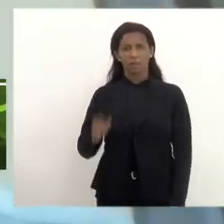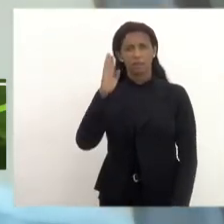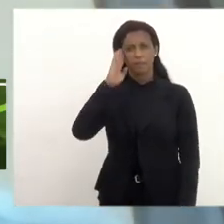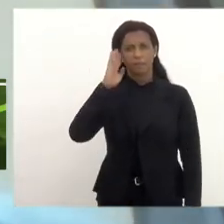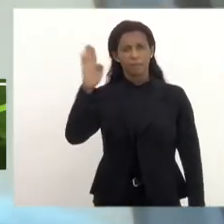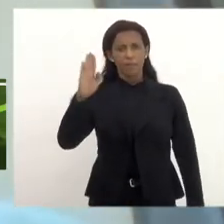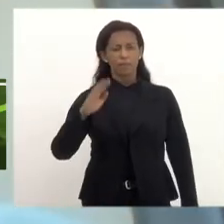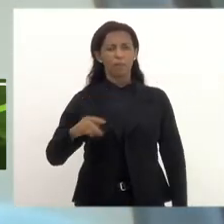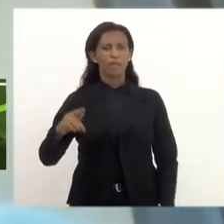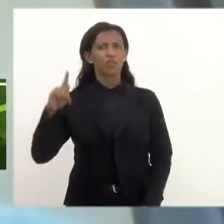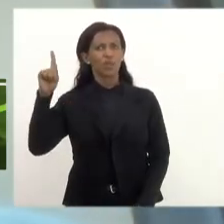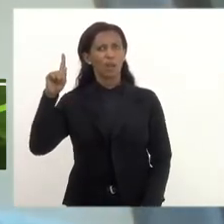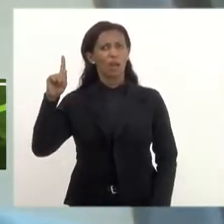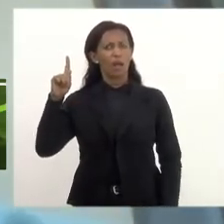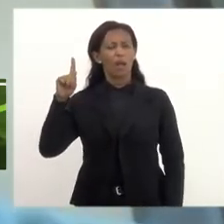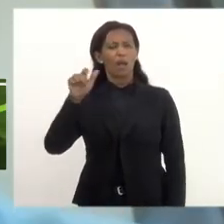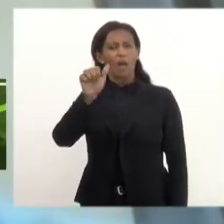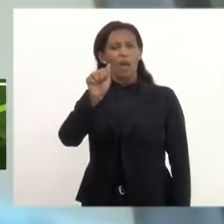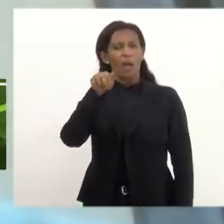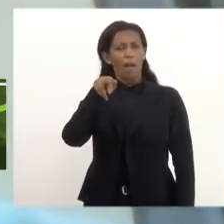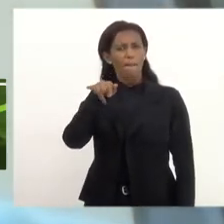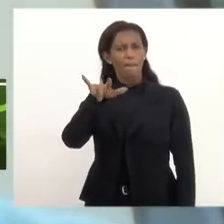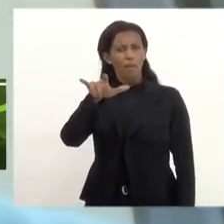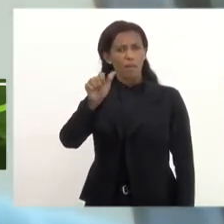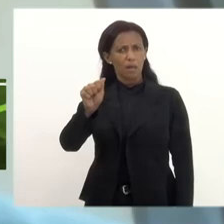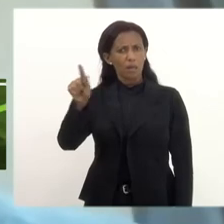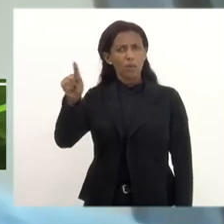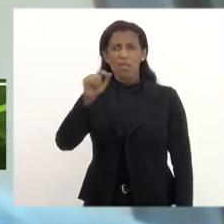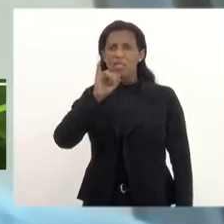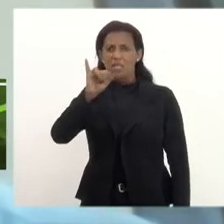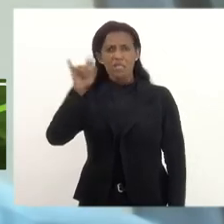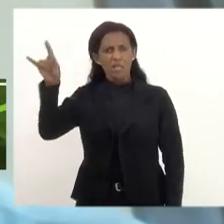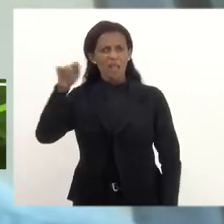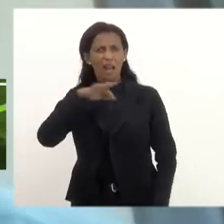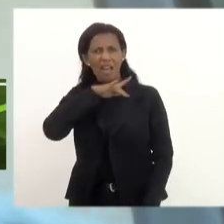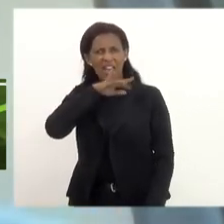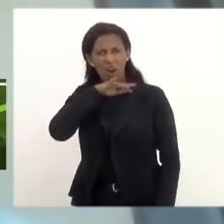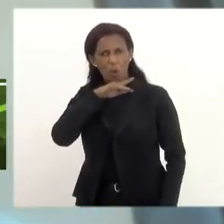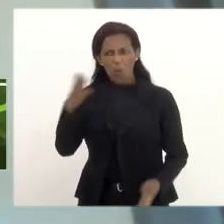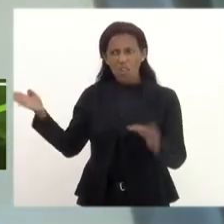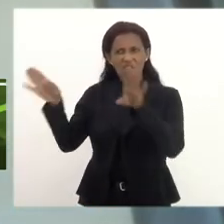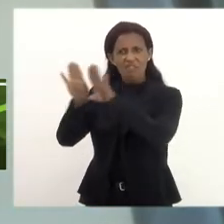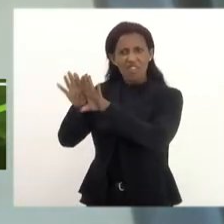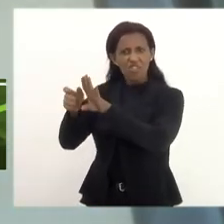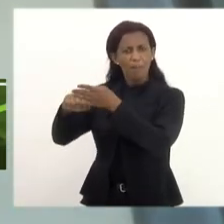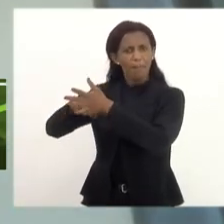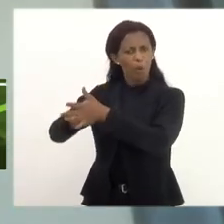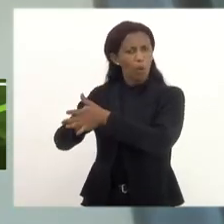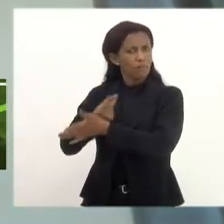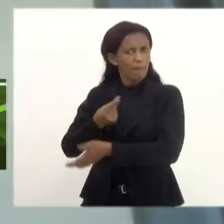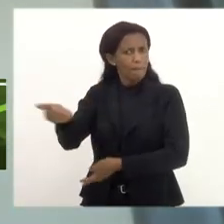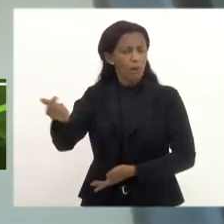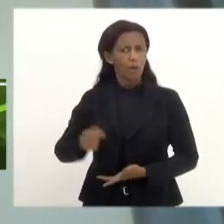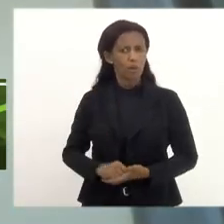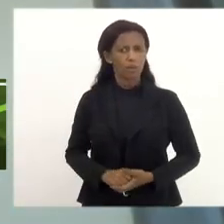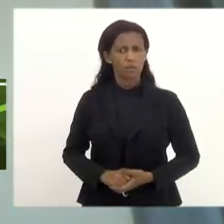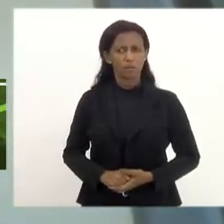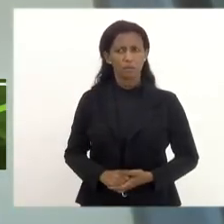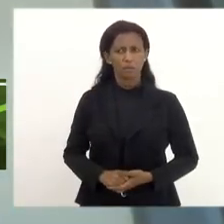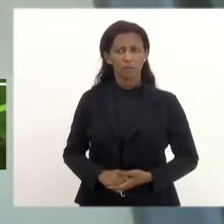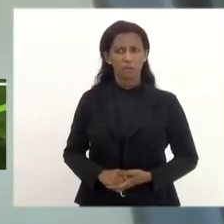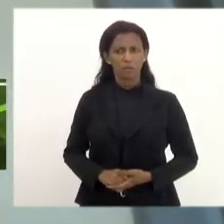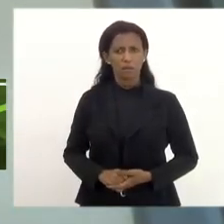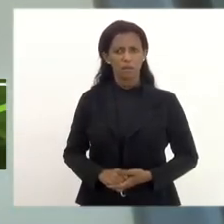principalmente o americano, se o negócio é ruim, ele fecha a porta e vai embora no dia seguinte. Né?